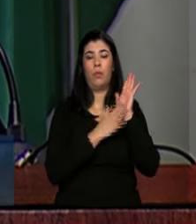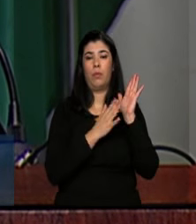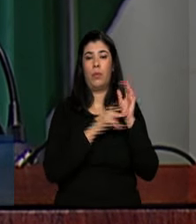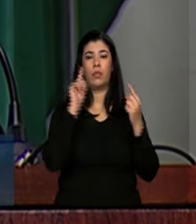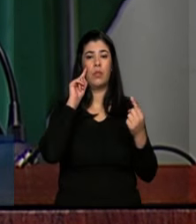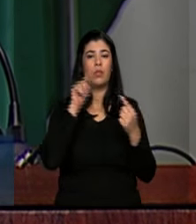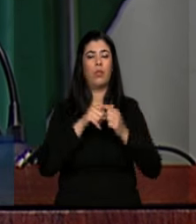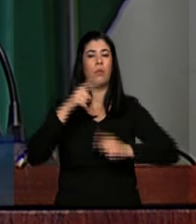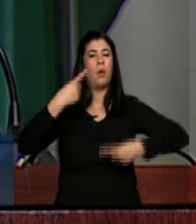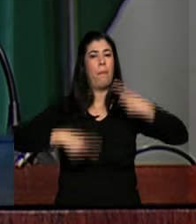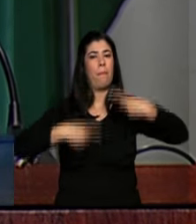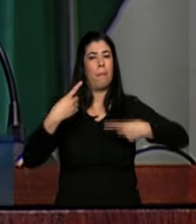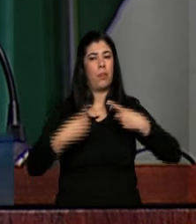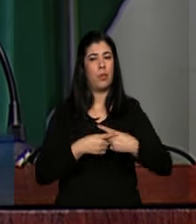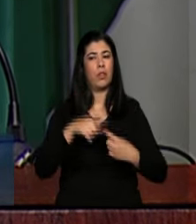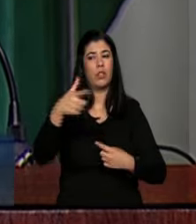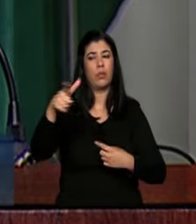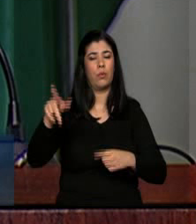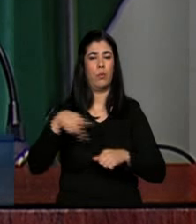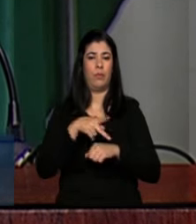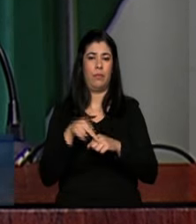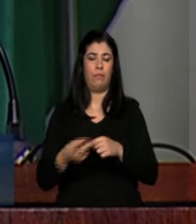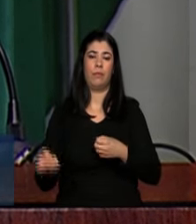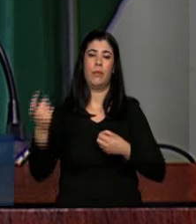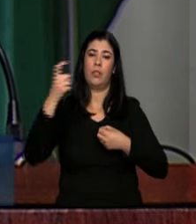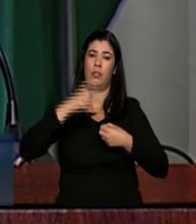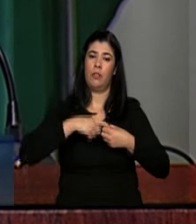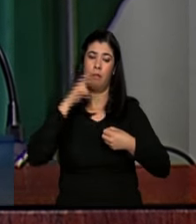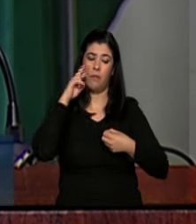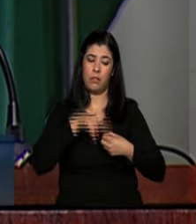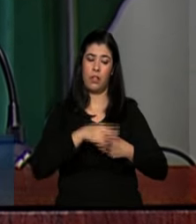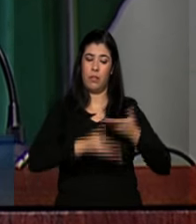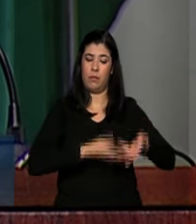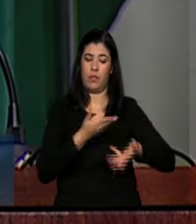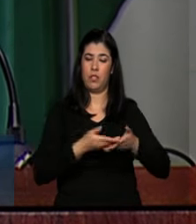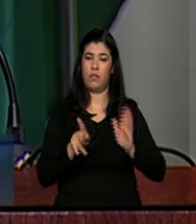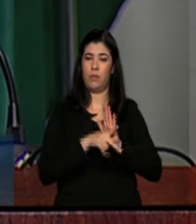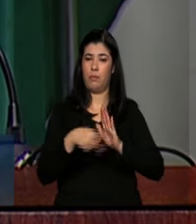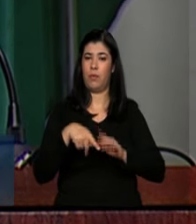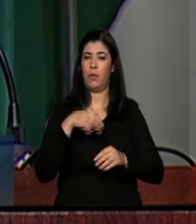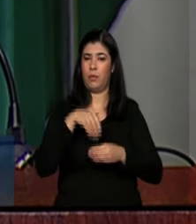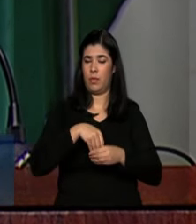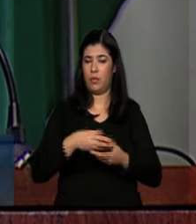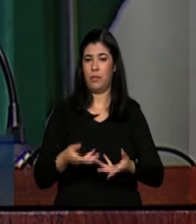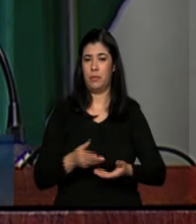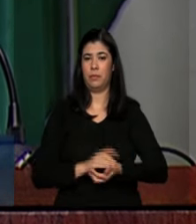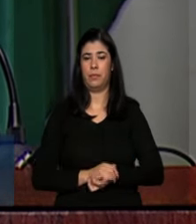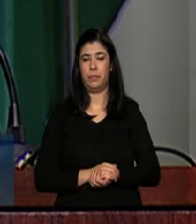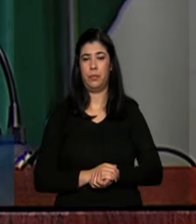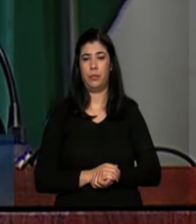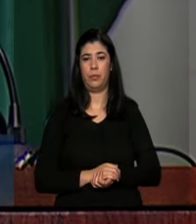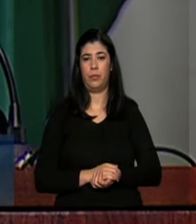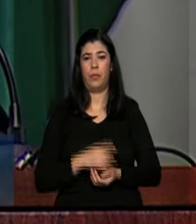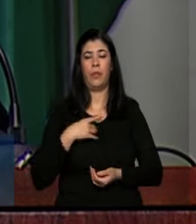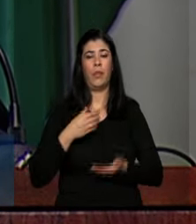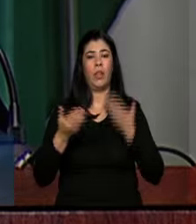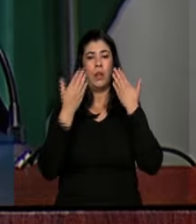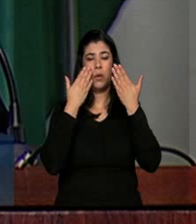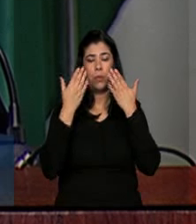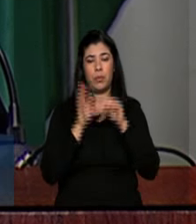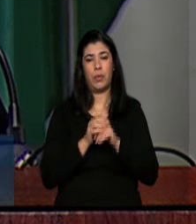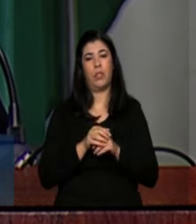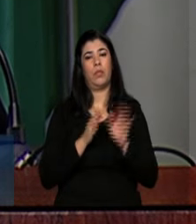de uma política externa efetivamente voltada para o desenvolvimento do país. Em linha com esse